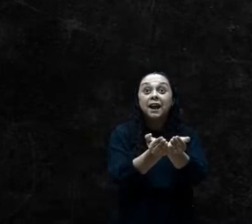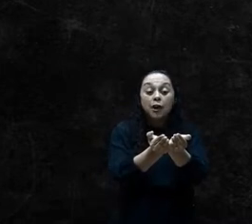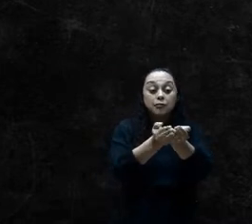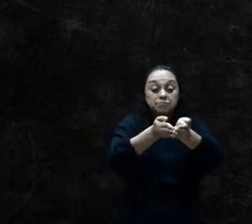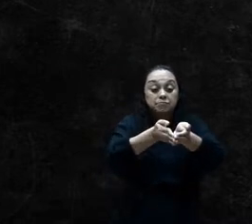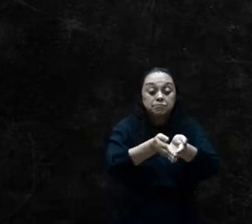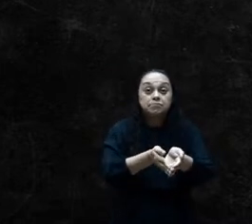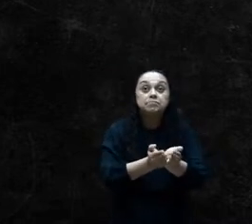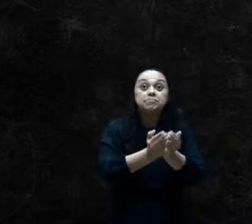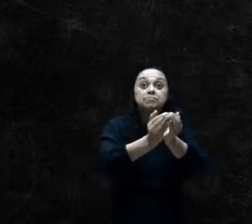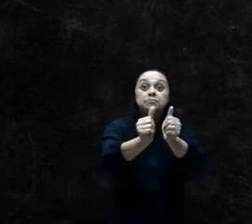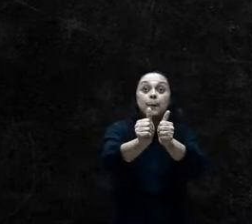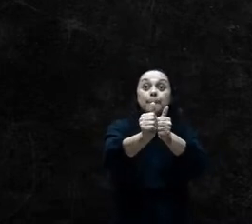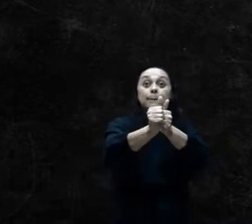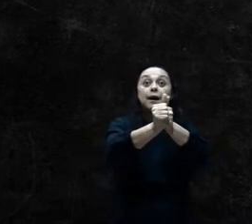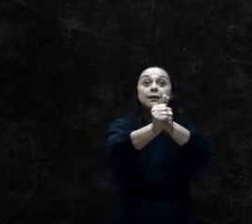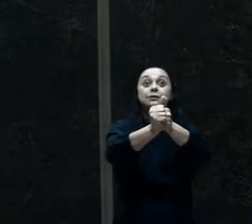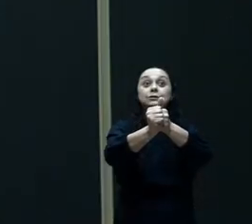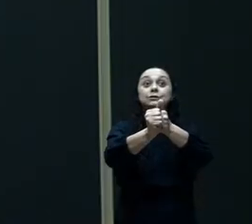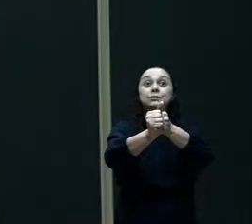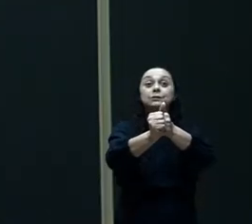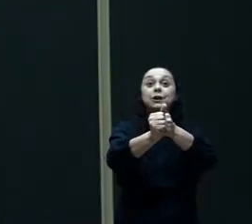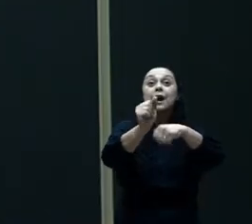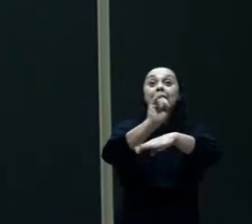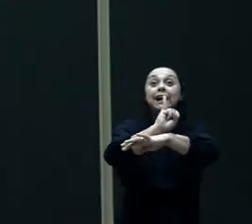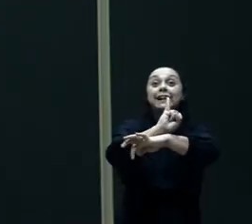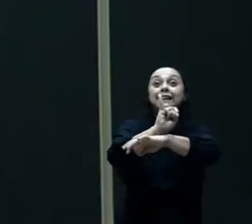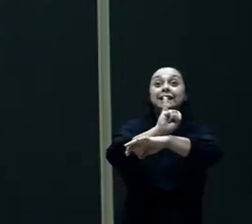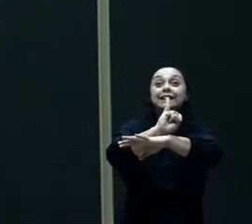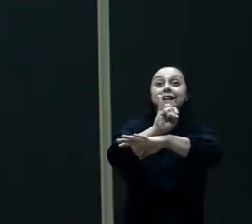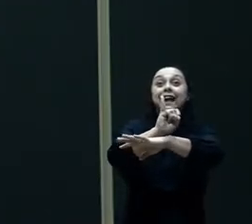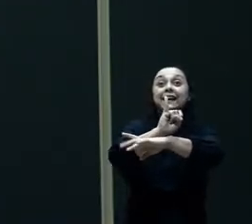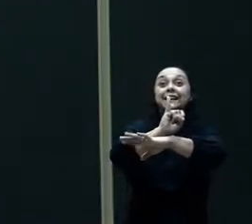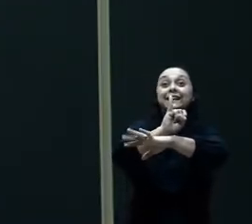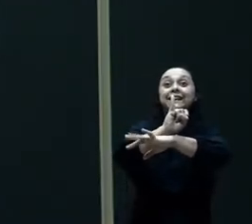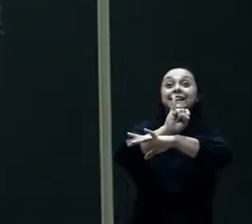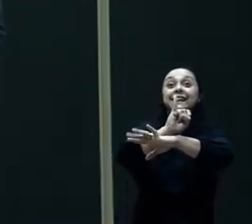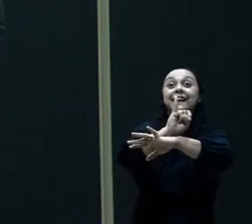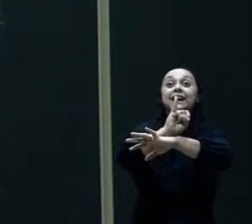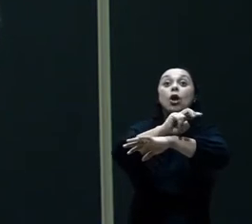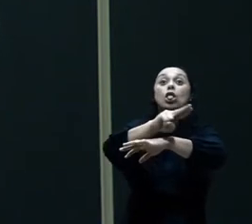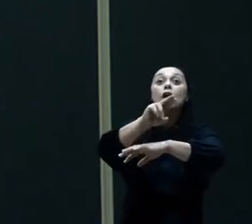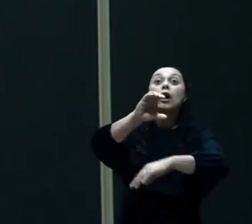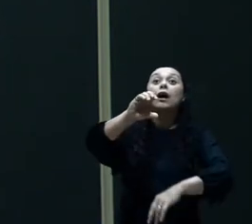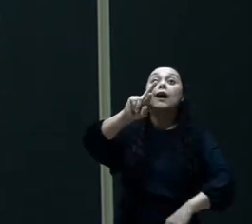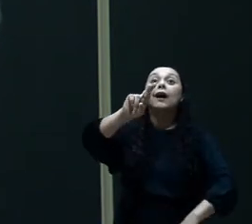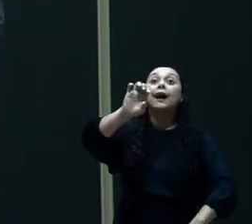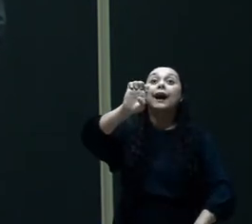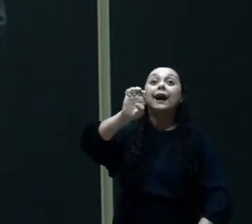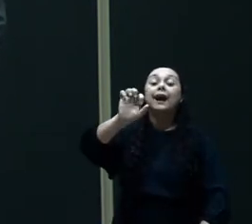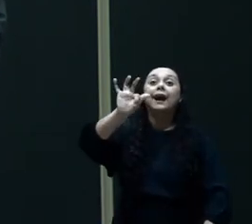Ilha de Creta Deus aliviou um pouquinho agora talvez